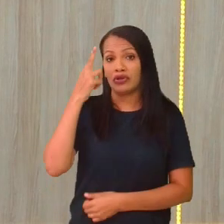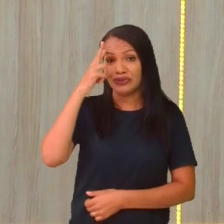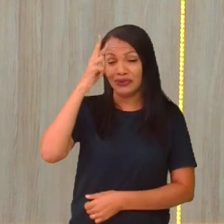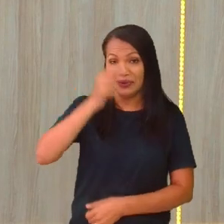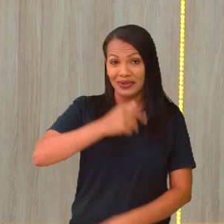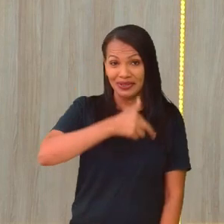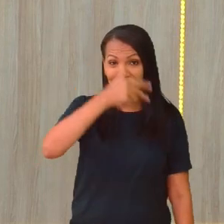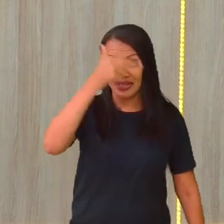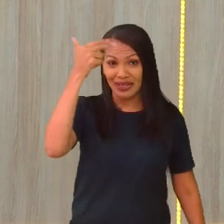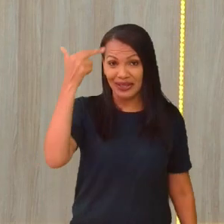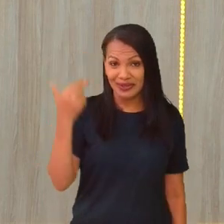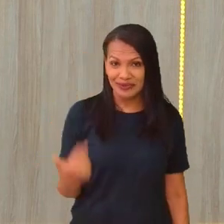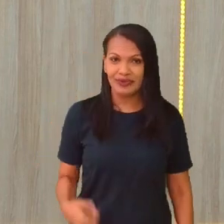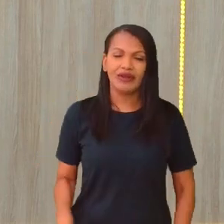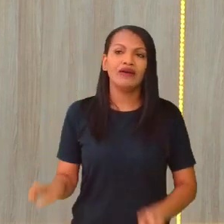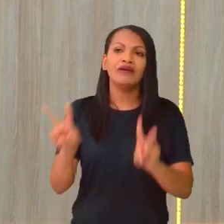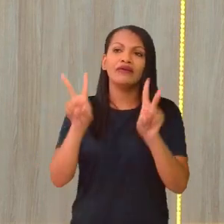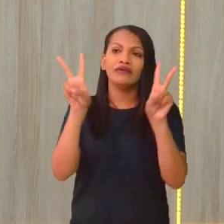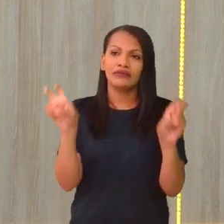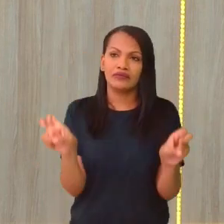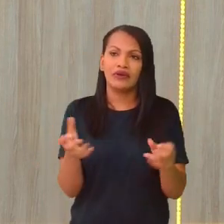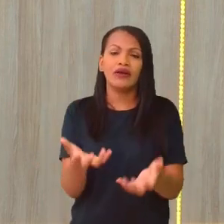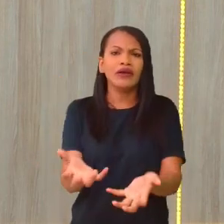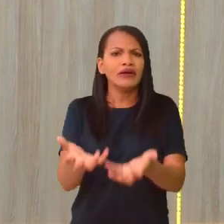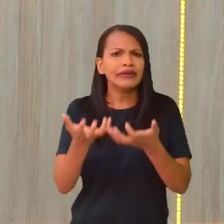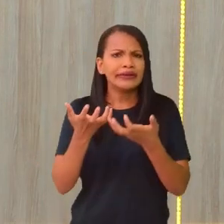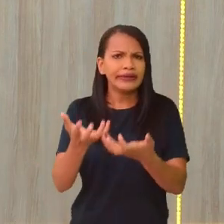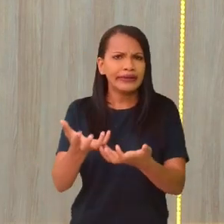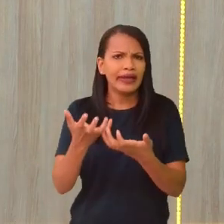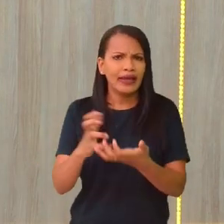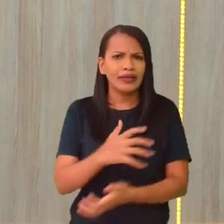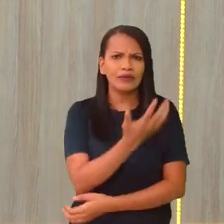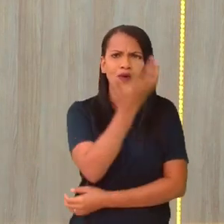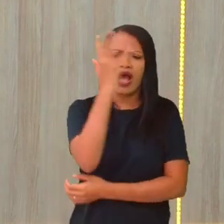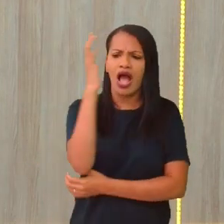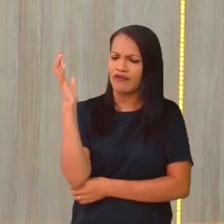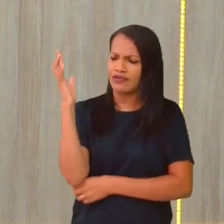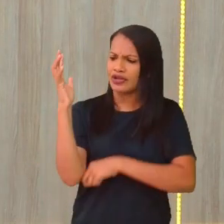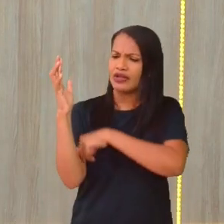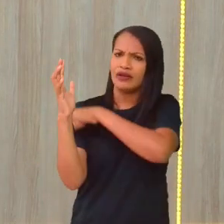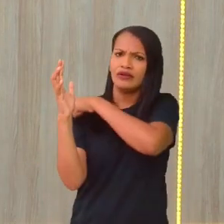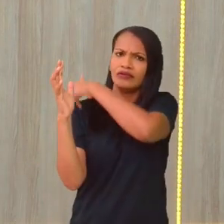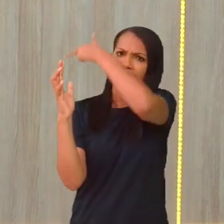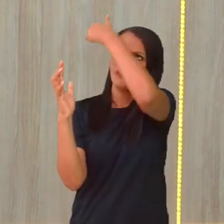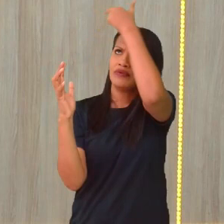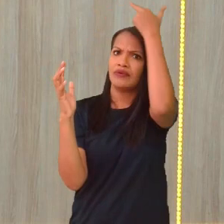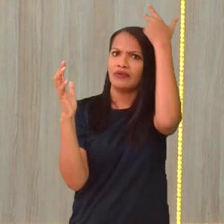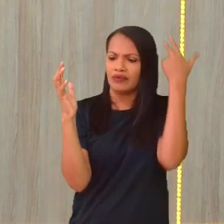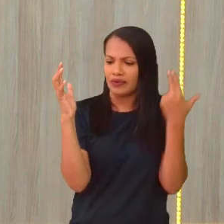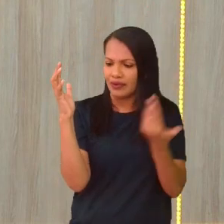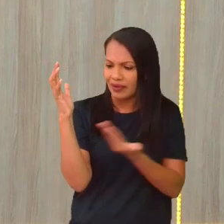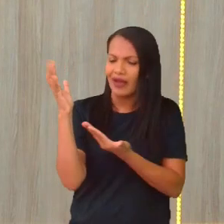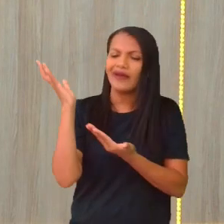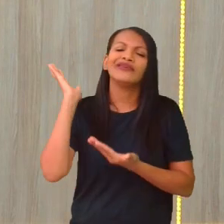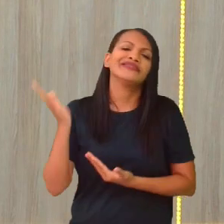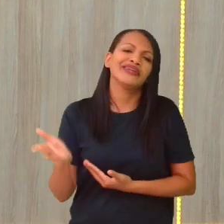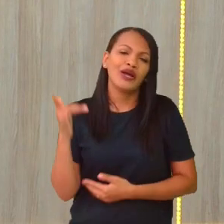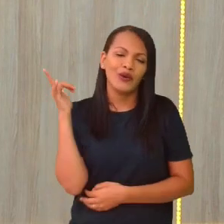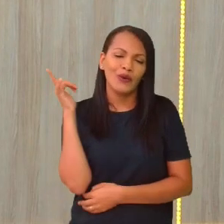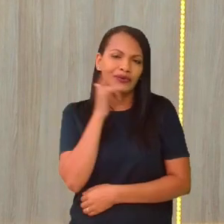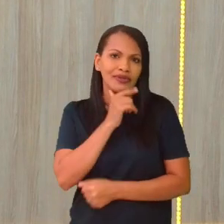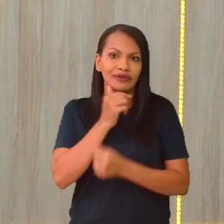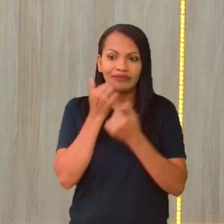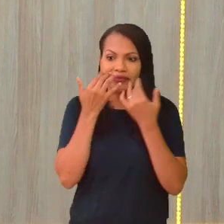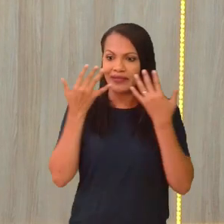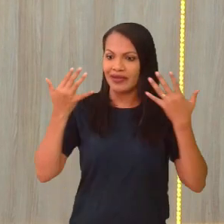Natal, cujo título é, Quero Ser Árvore de Natal. Então, aqui a gente já consegue